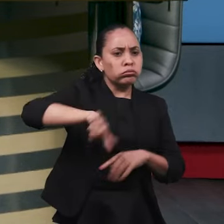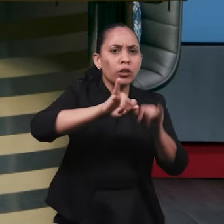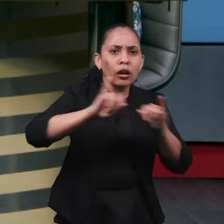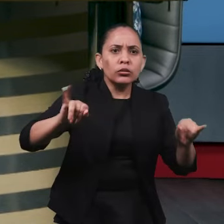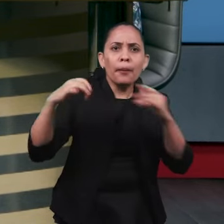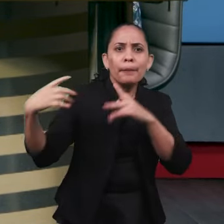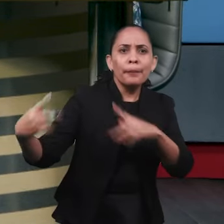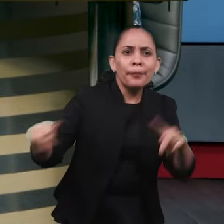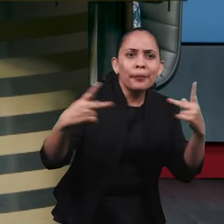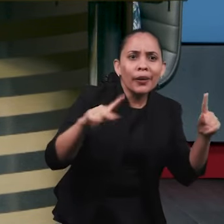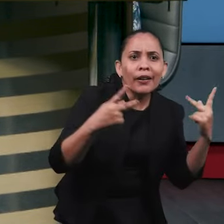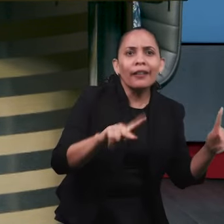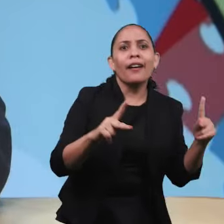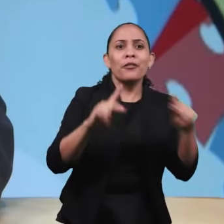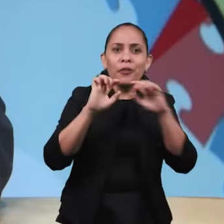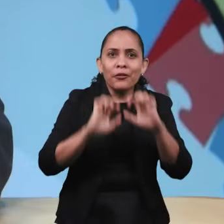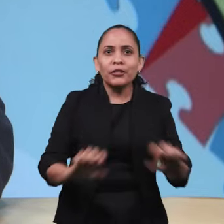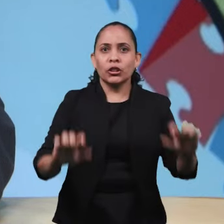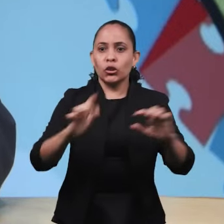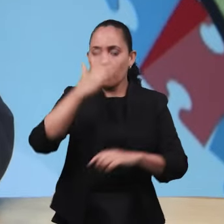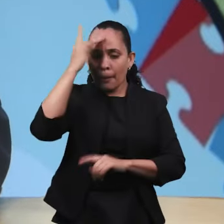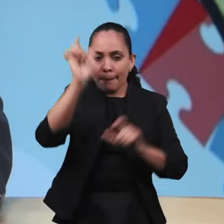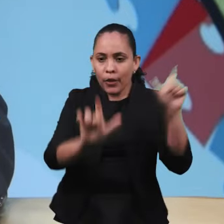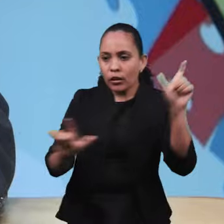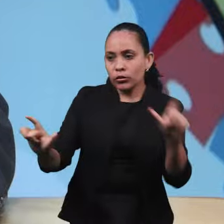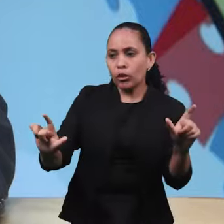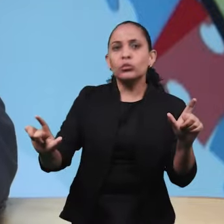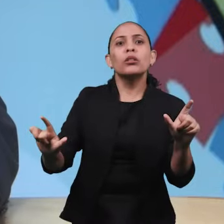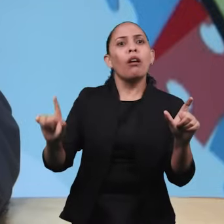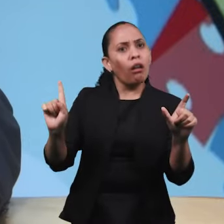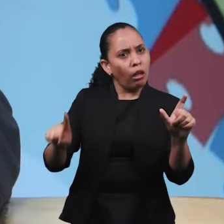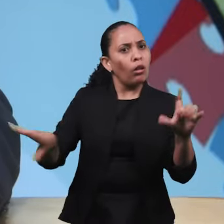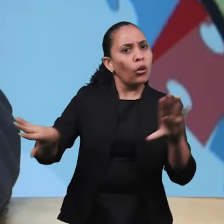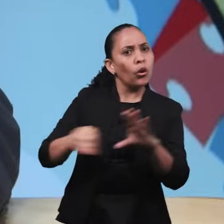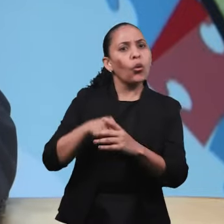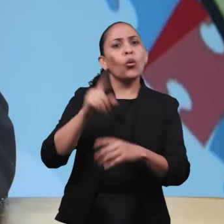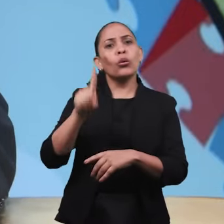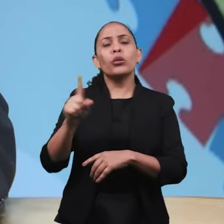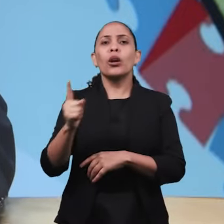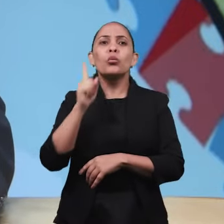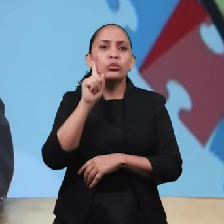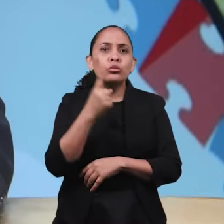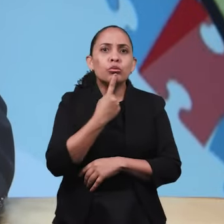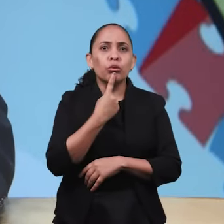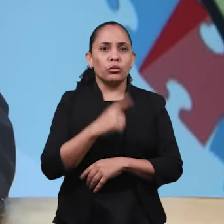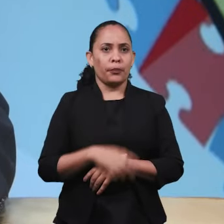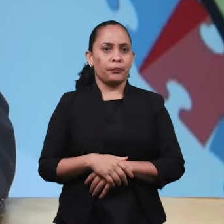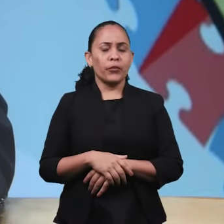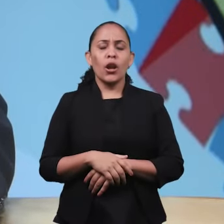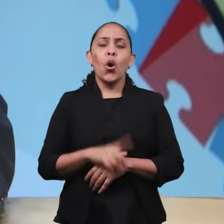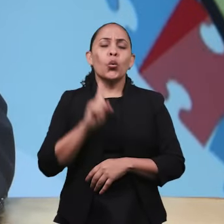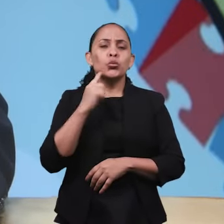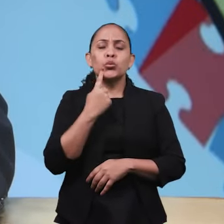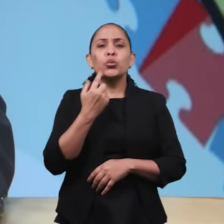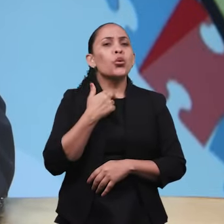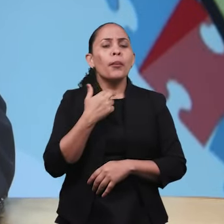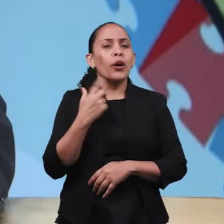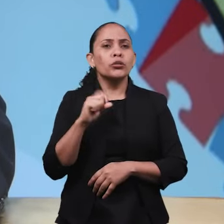toda criatura. E toda criatura inclui os surdos. Um surdo não pode entrar na